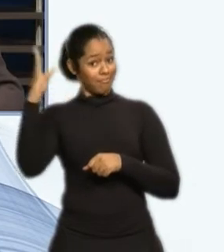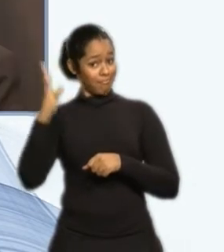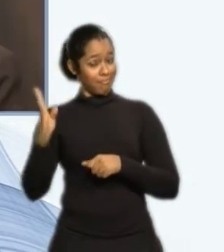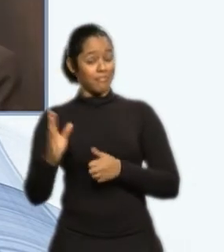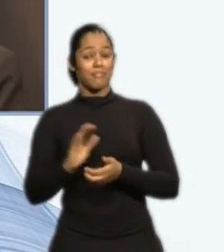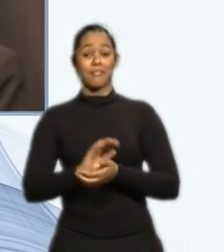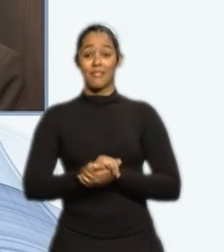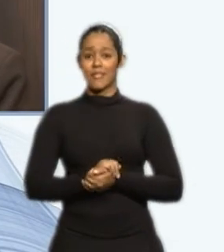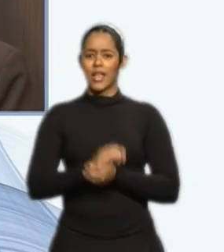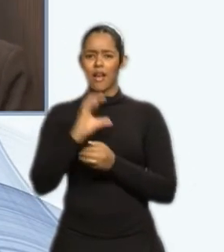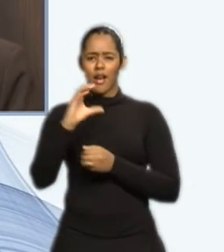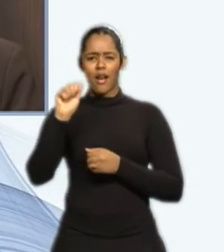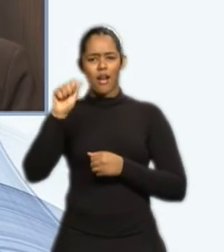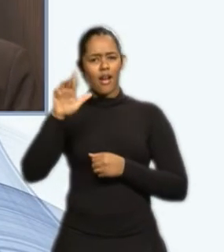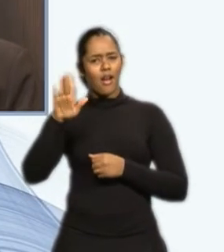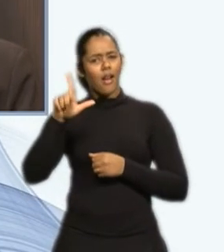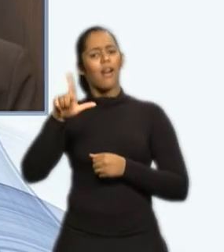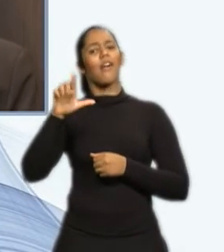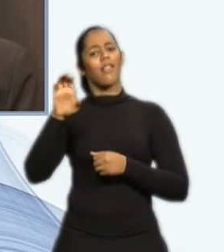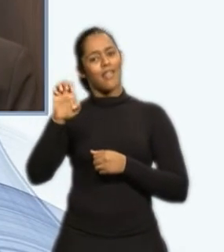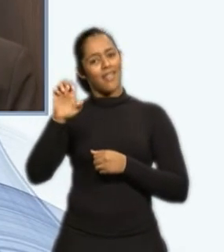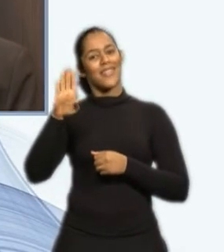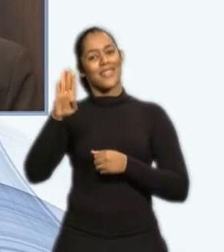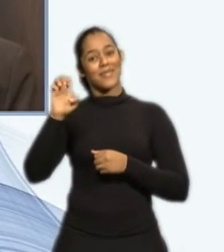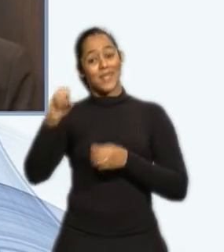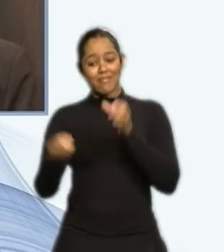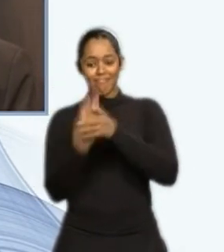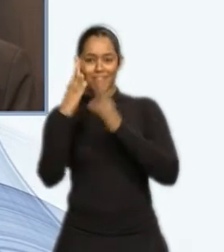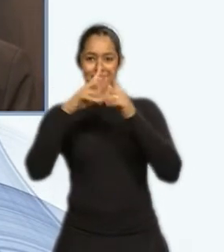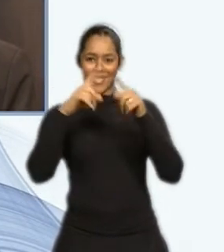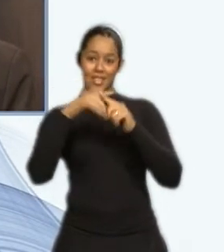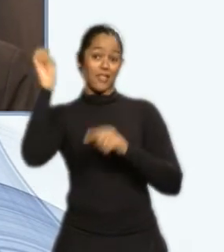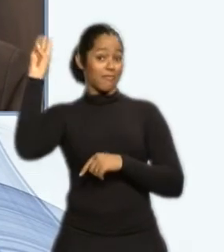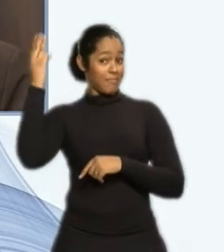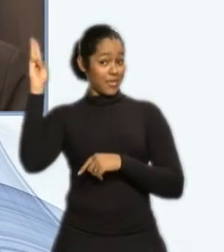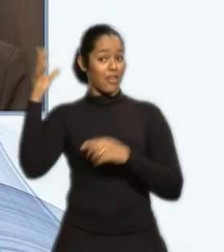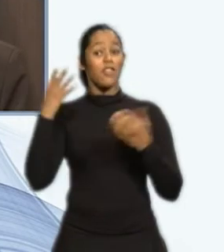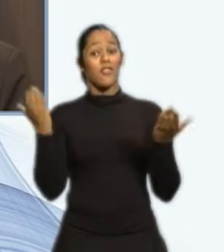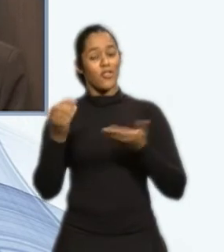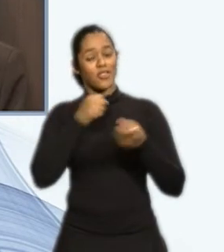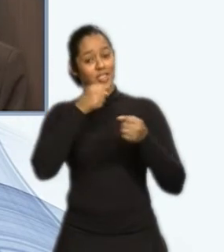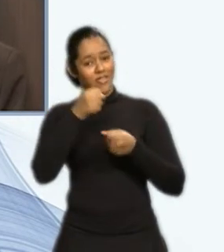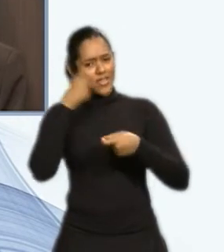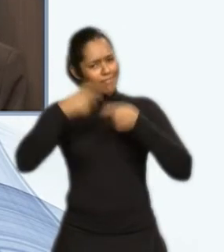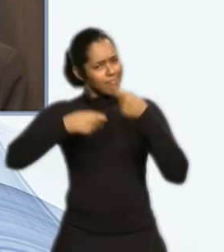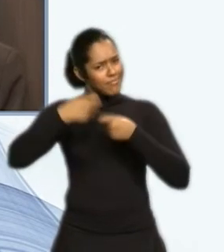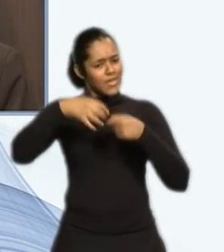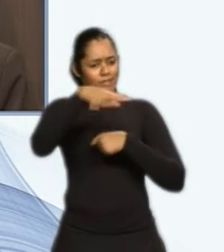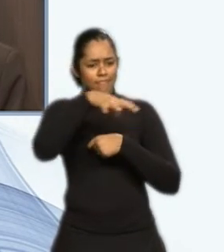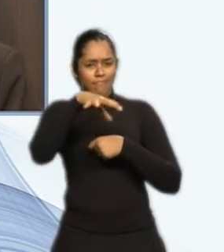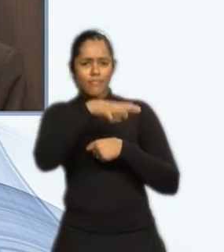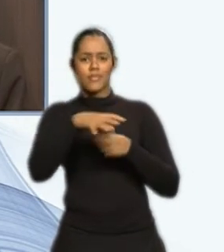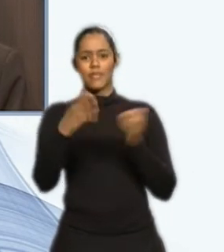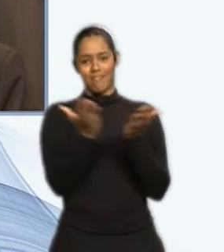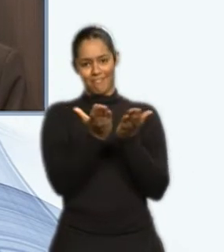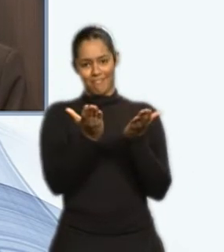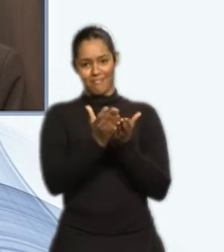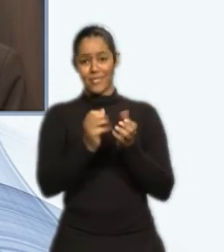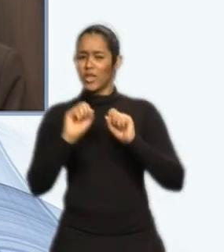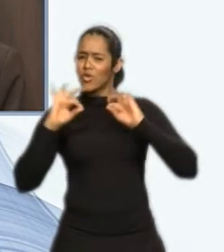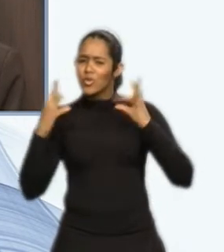Adventismo. Calebes plantam novas igrejas no Maranhão. Na entrevista de hoje, sexualidade no meio